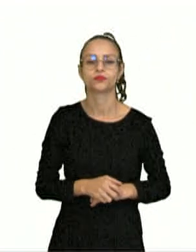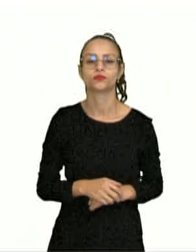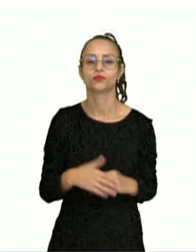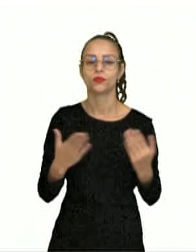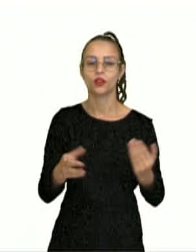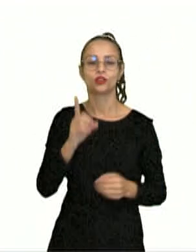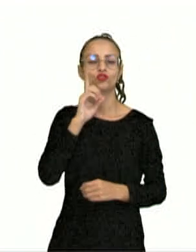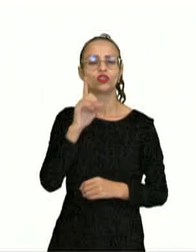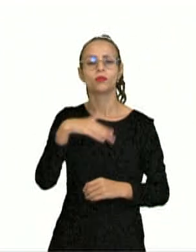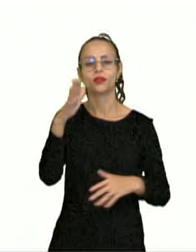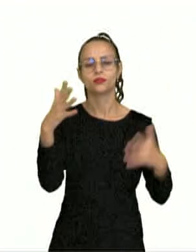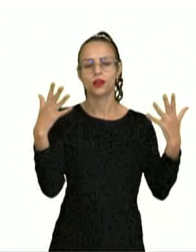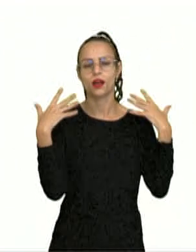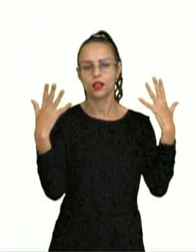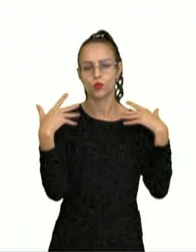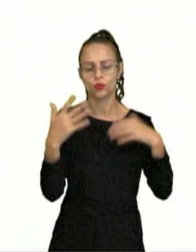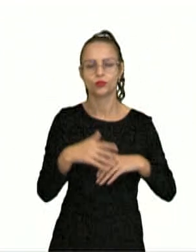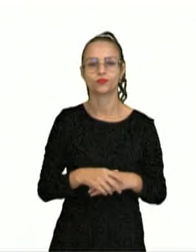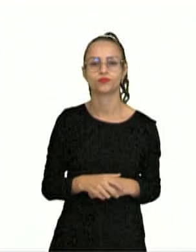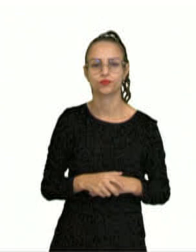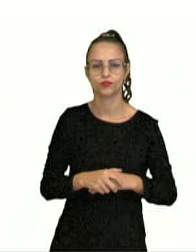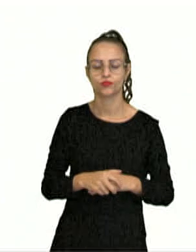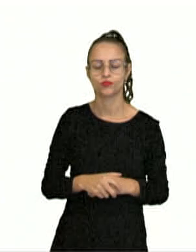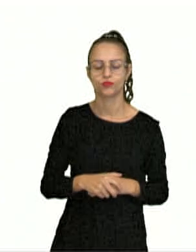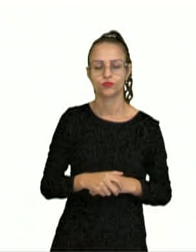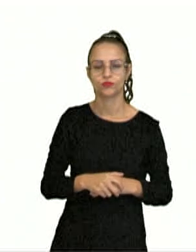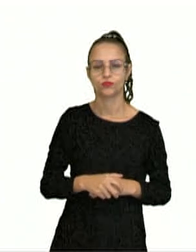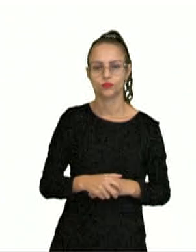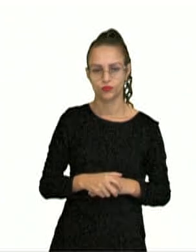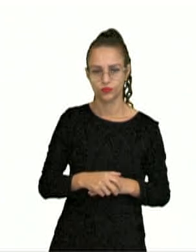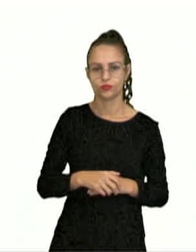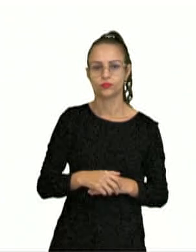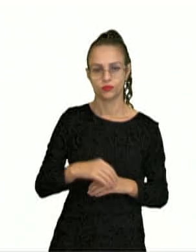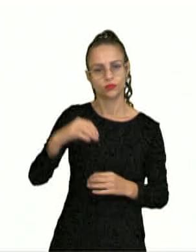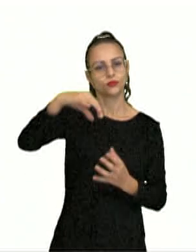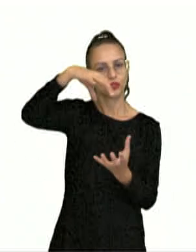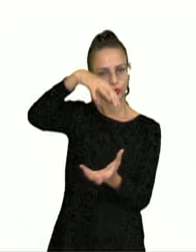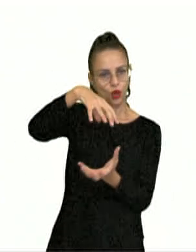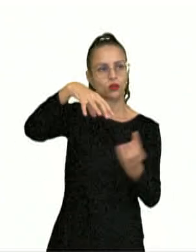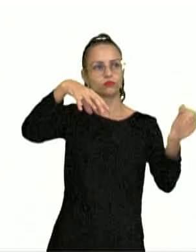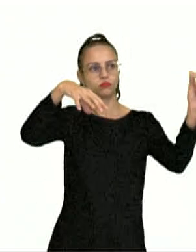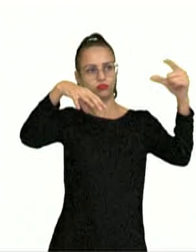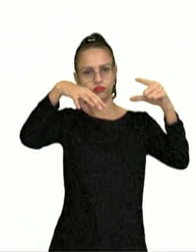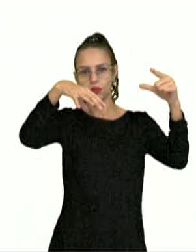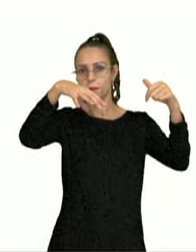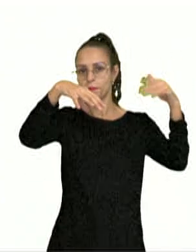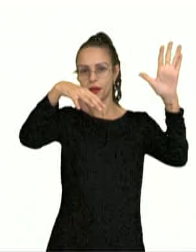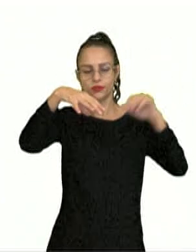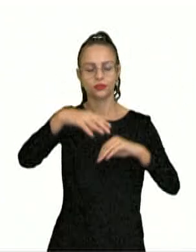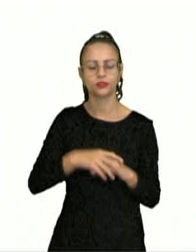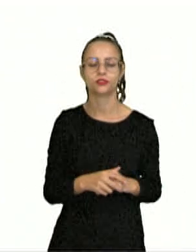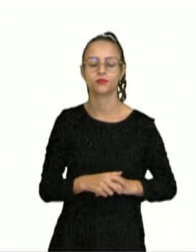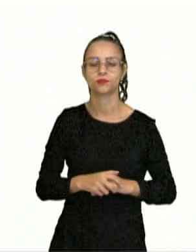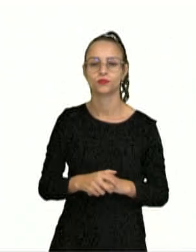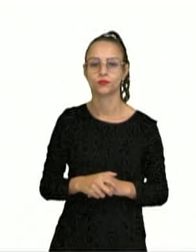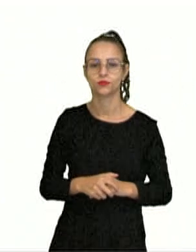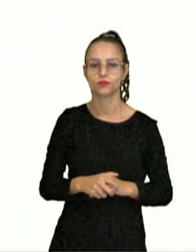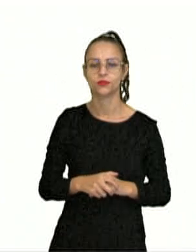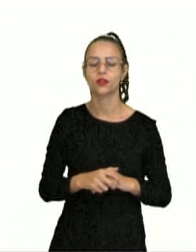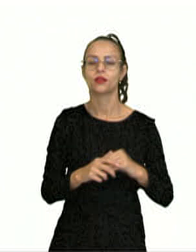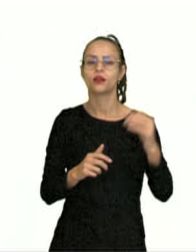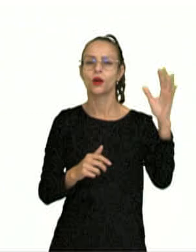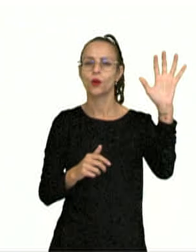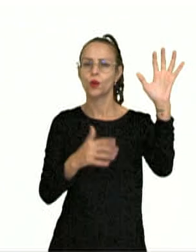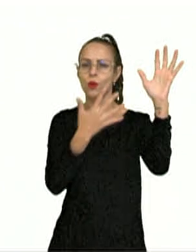são os dias mais quentes e mais longos. A exposição é maior ali aos raios solares. O outono e a primavera, as